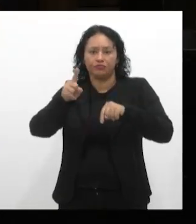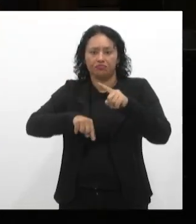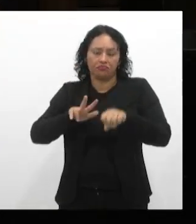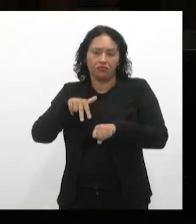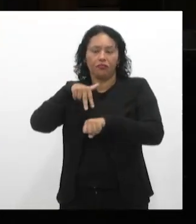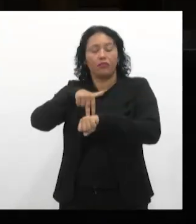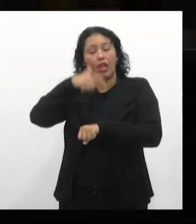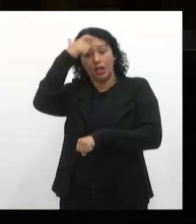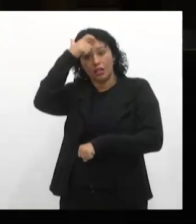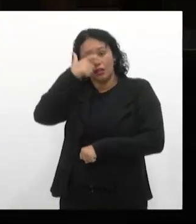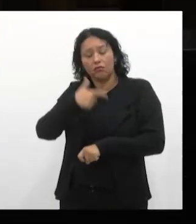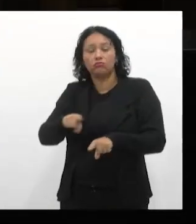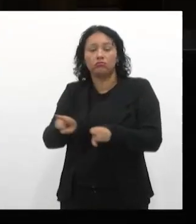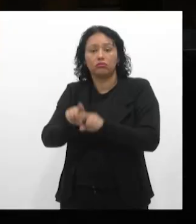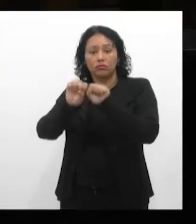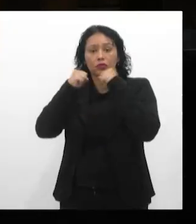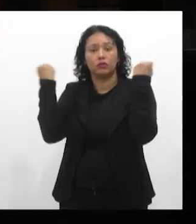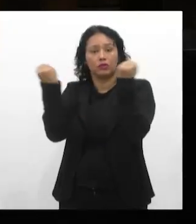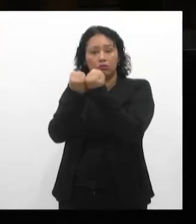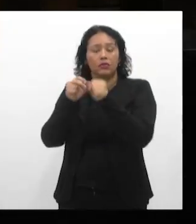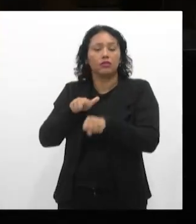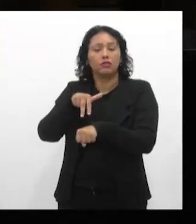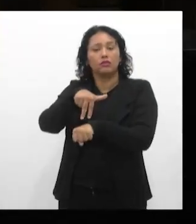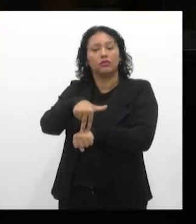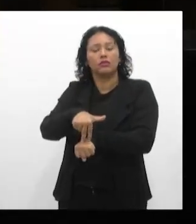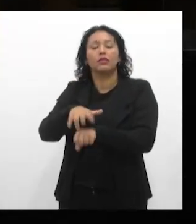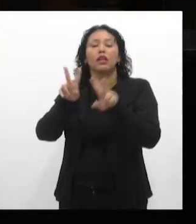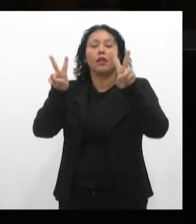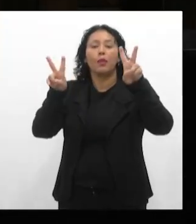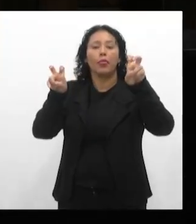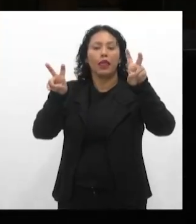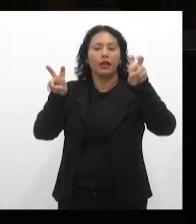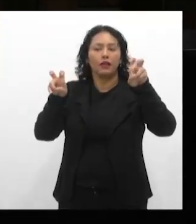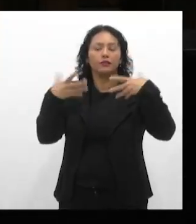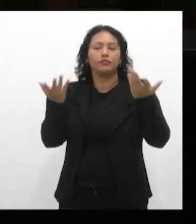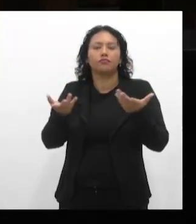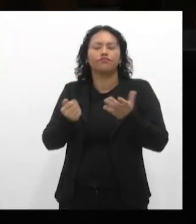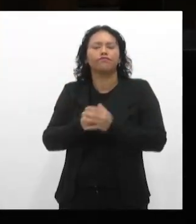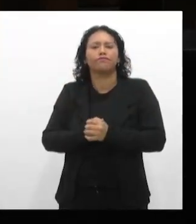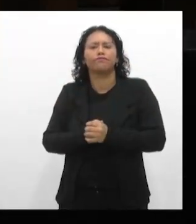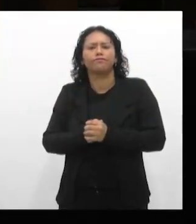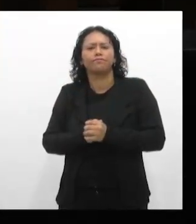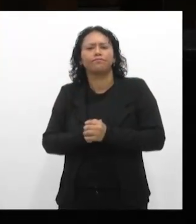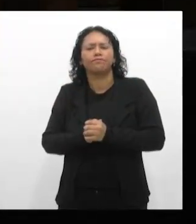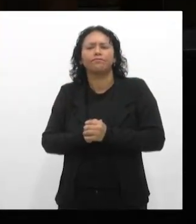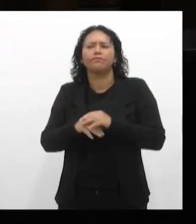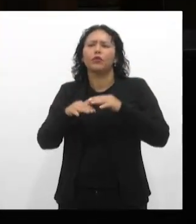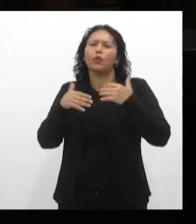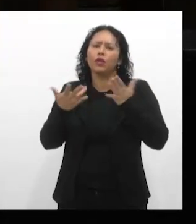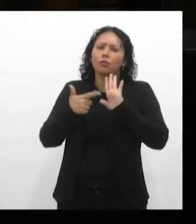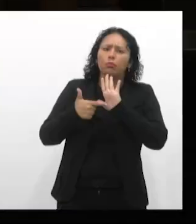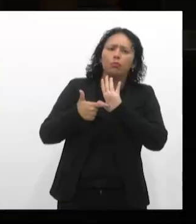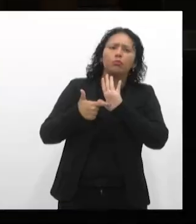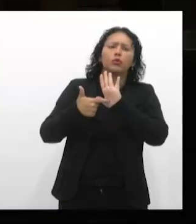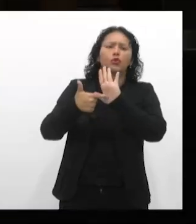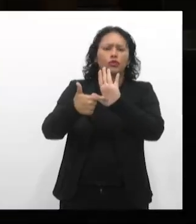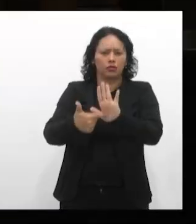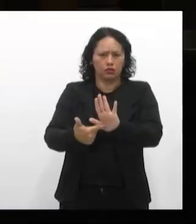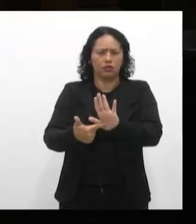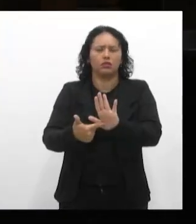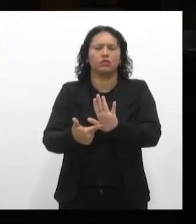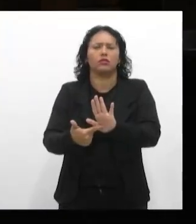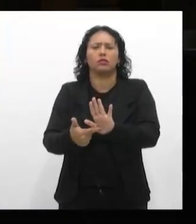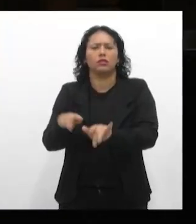no seminário para tratar do tema em um painel em que levei justamente